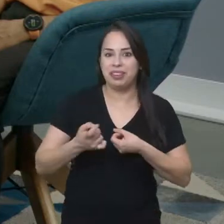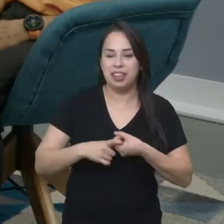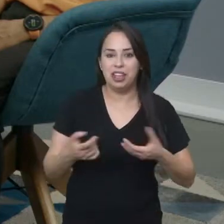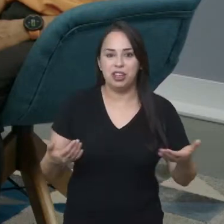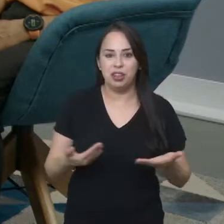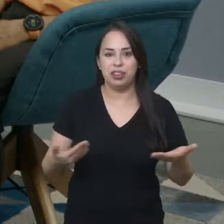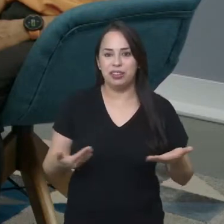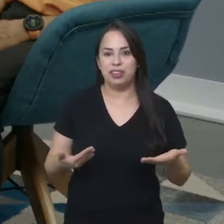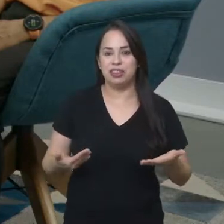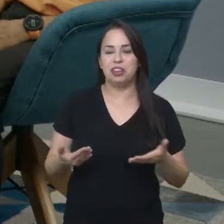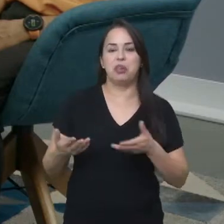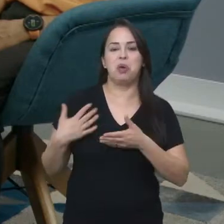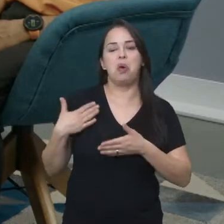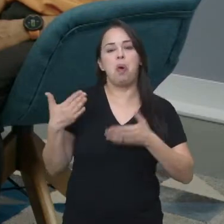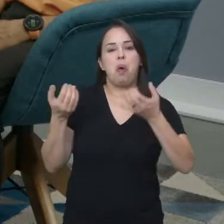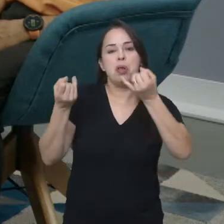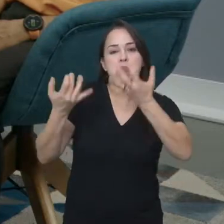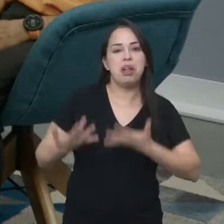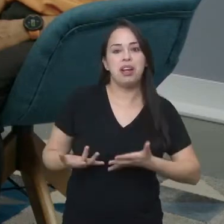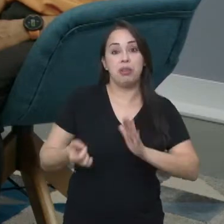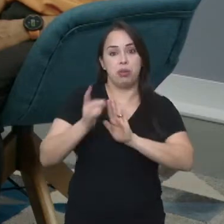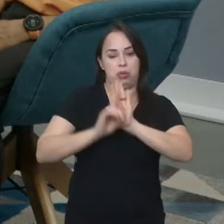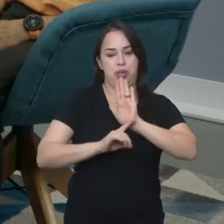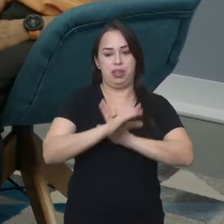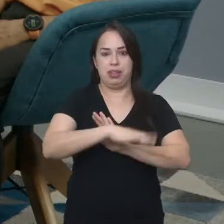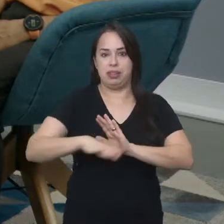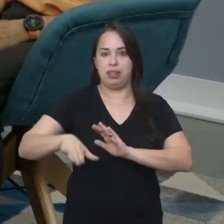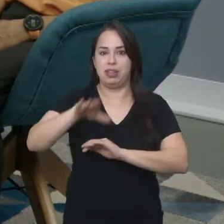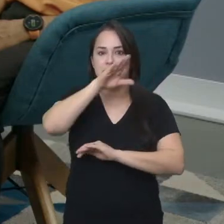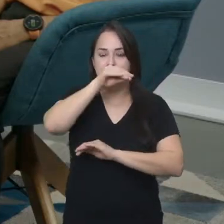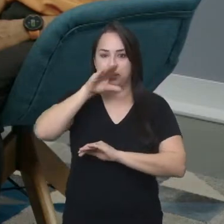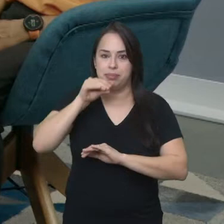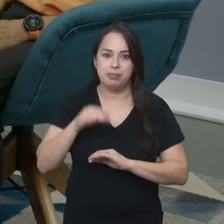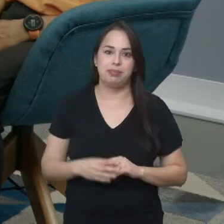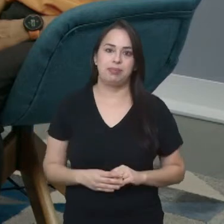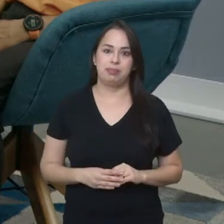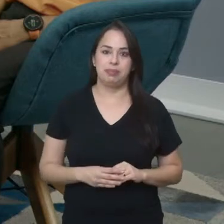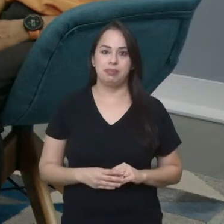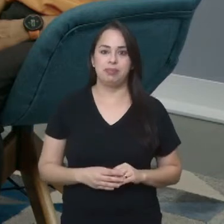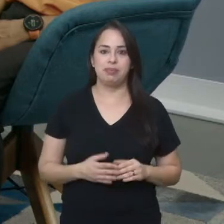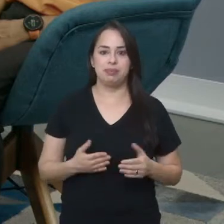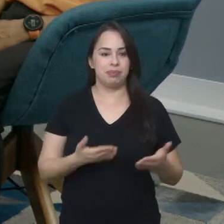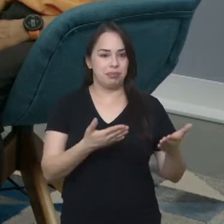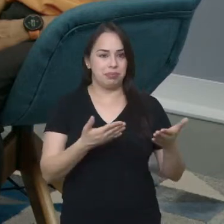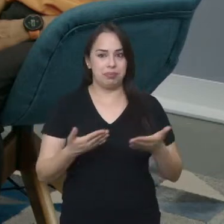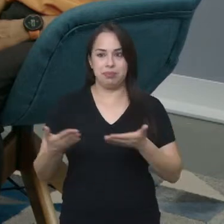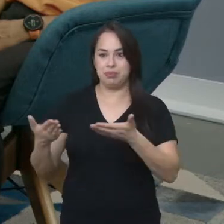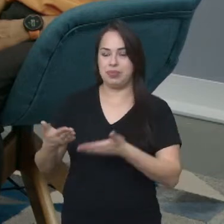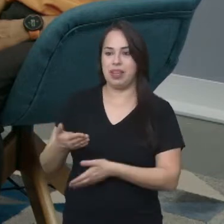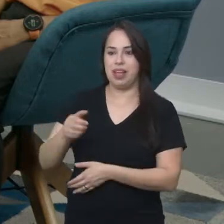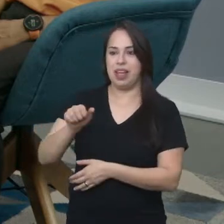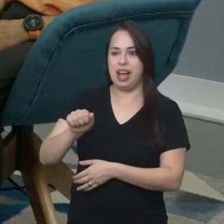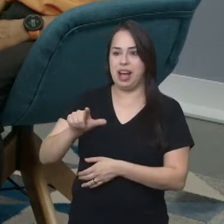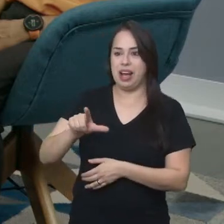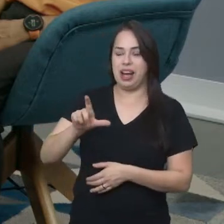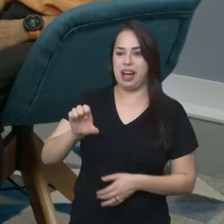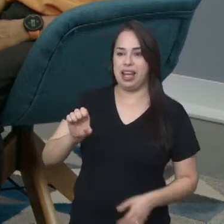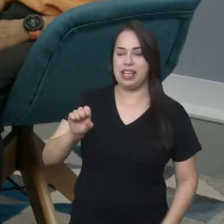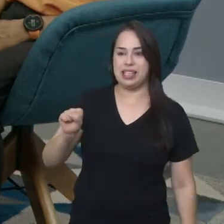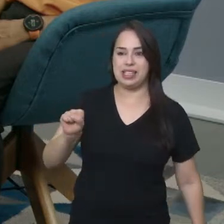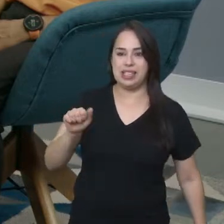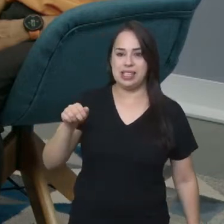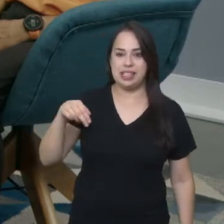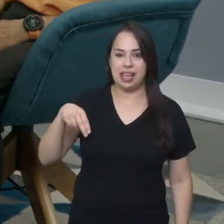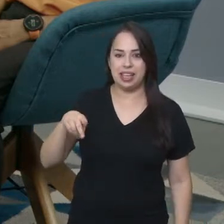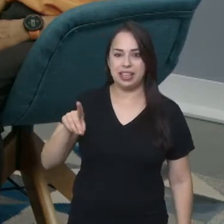volta e hoje estamos dialogando sobre os direitos da criança e do adolescente. Eu recebo o Alessandro Mirac, que é conselheiro e